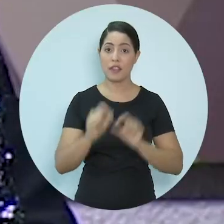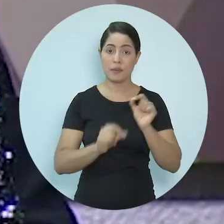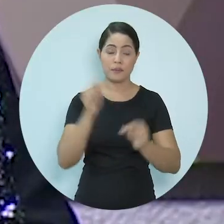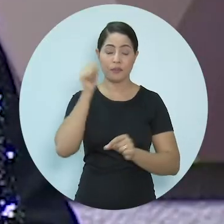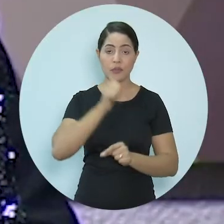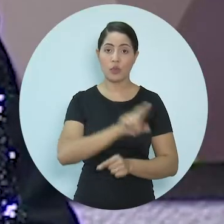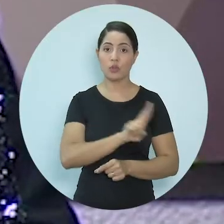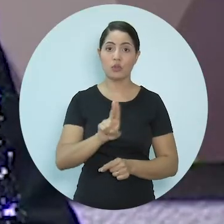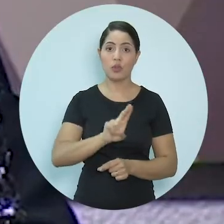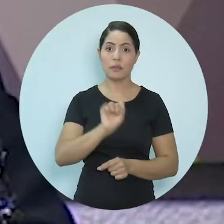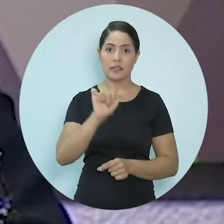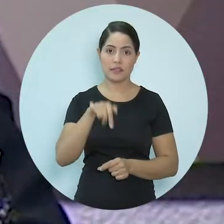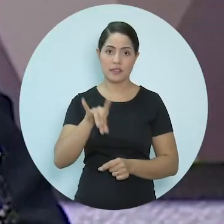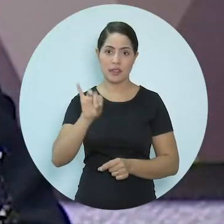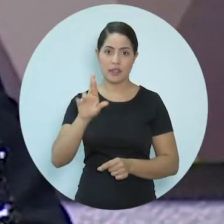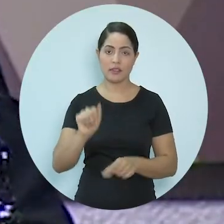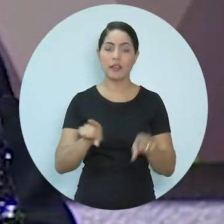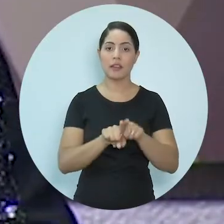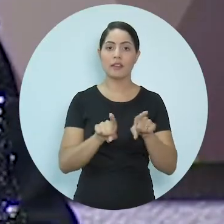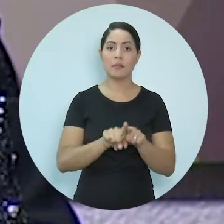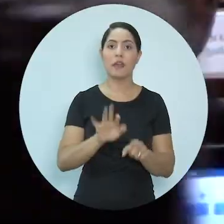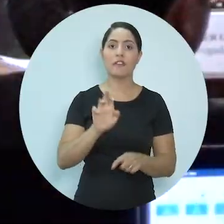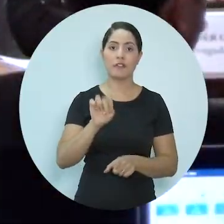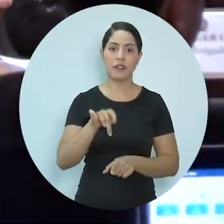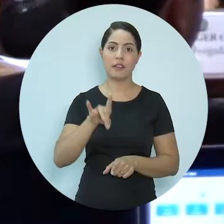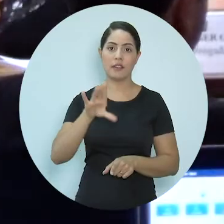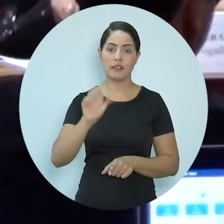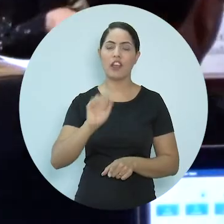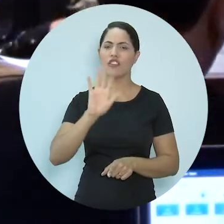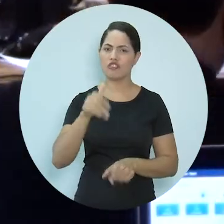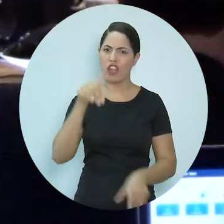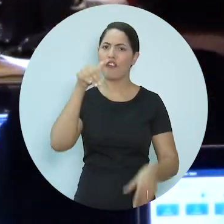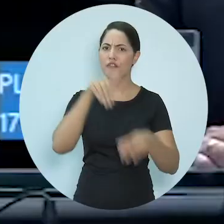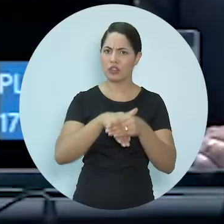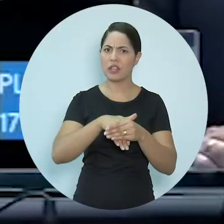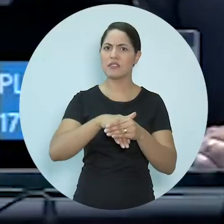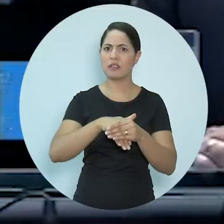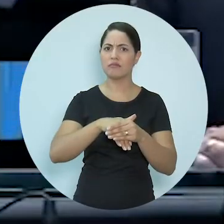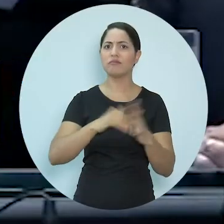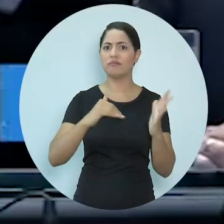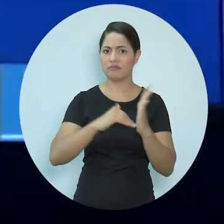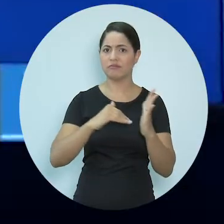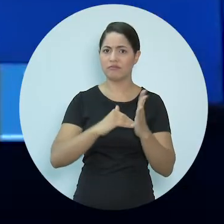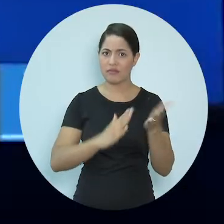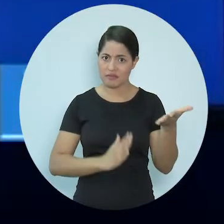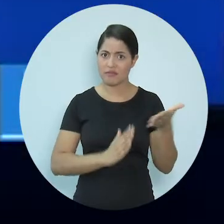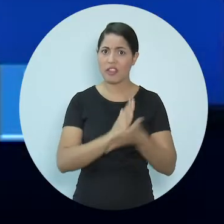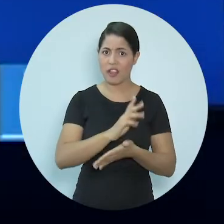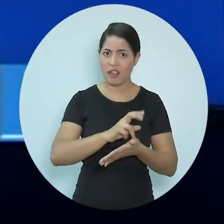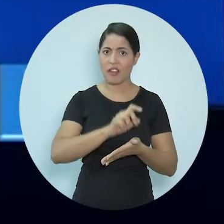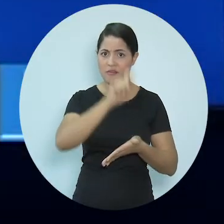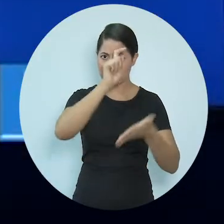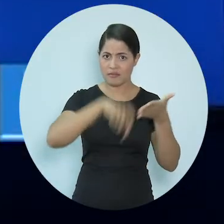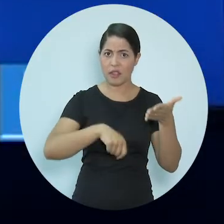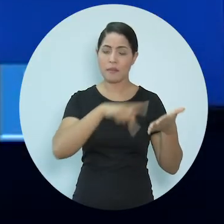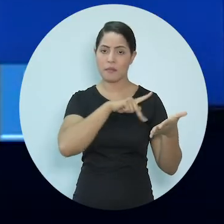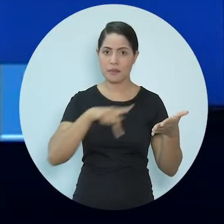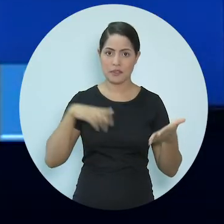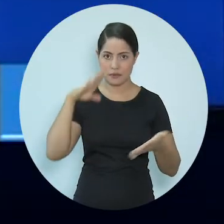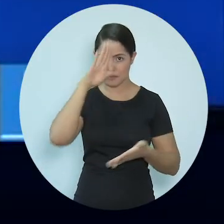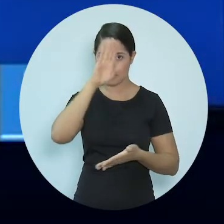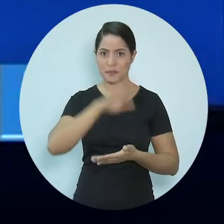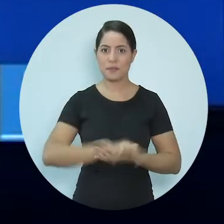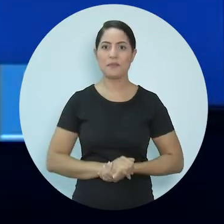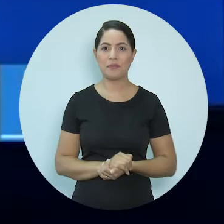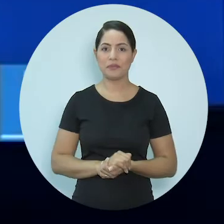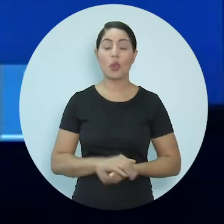Público receberá as conselheiras Sandra Krieger e Fernanda Marinella. O resultado das votações no Senado deve ser sancionado